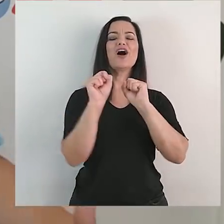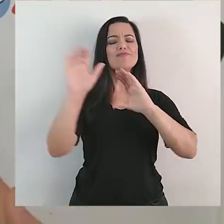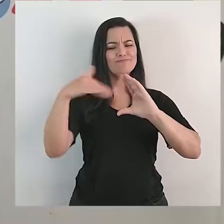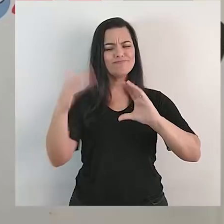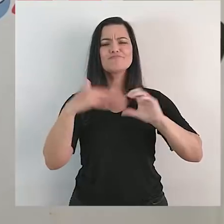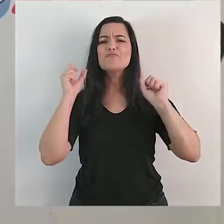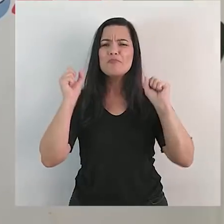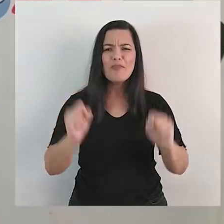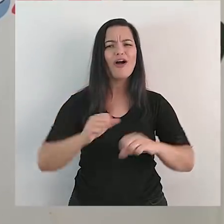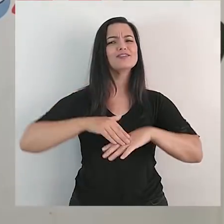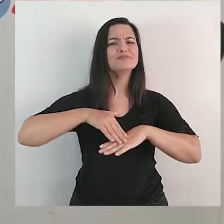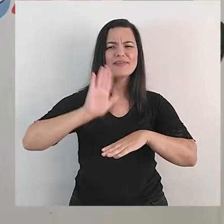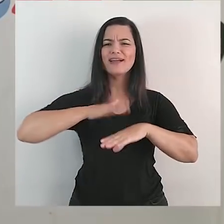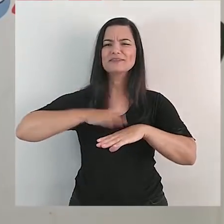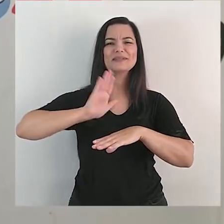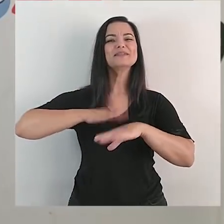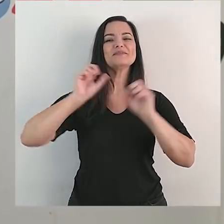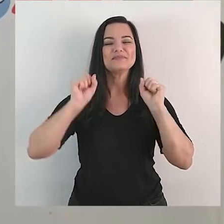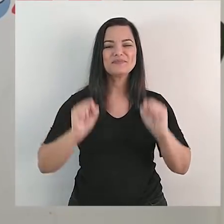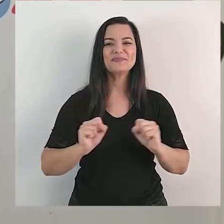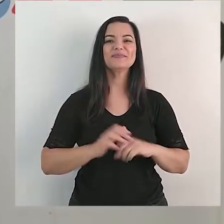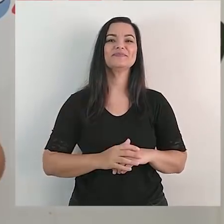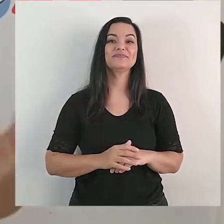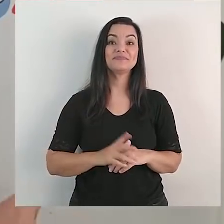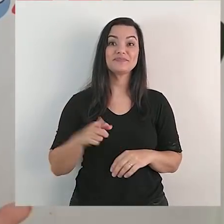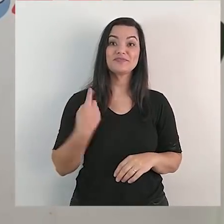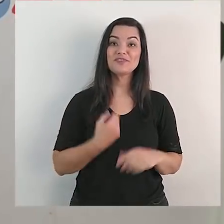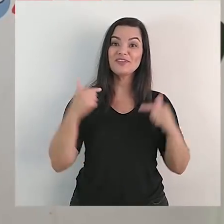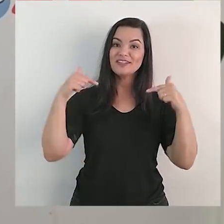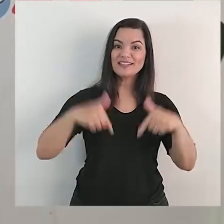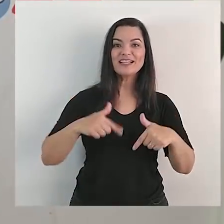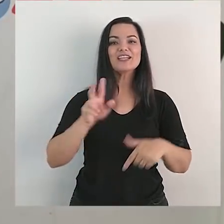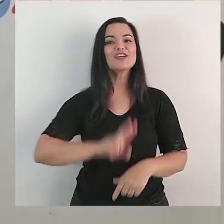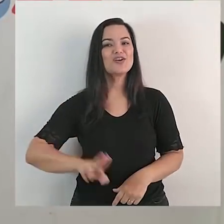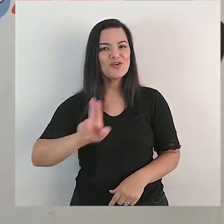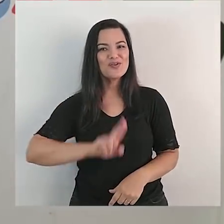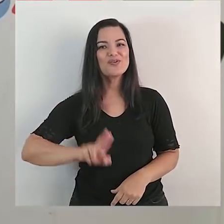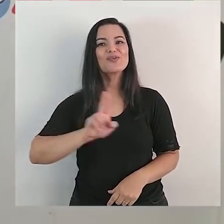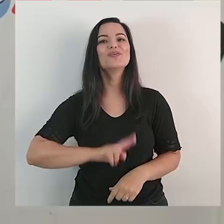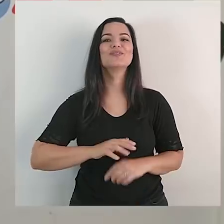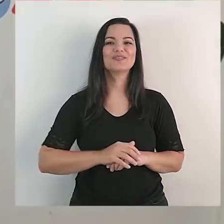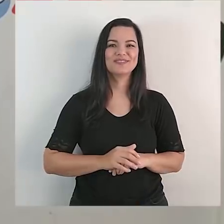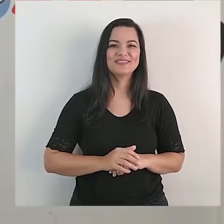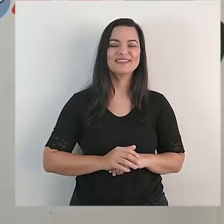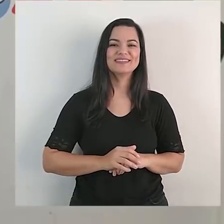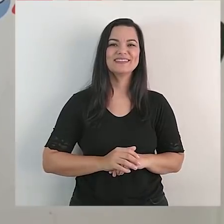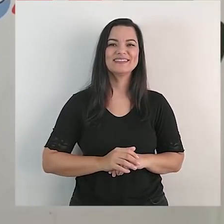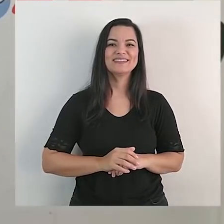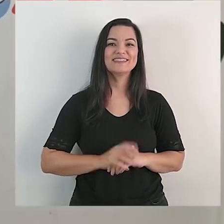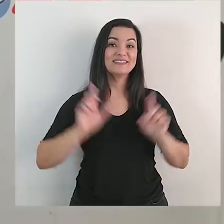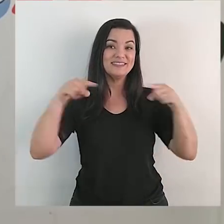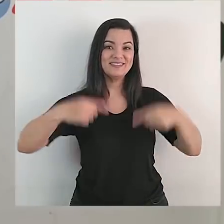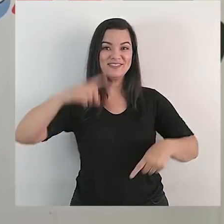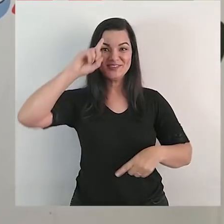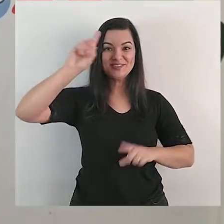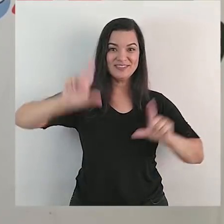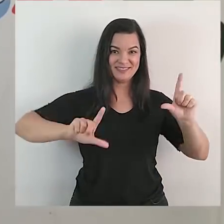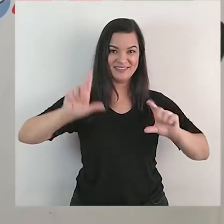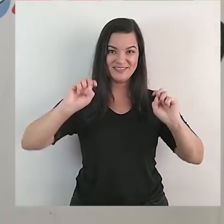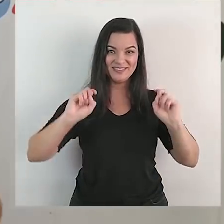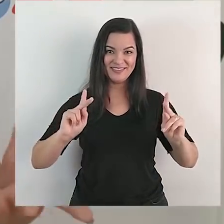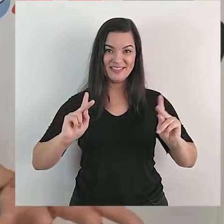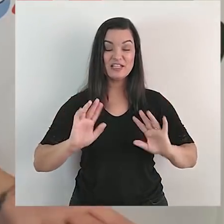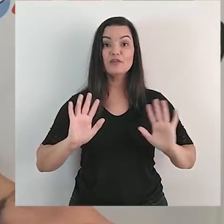Podem continuar mandando cada vez mais, que nós vamos sempre utilizá-las aqui durante o programa, tá